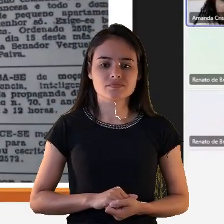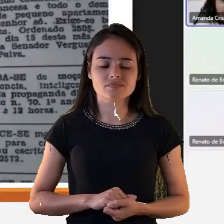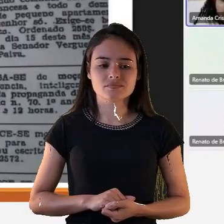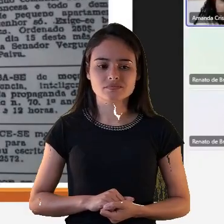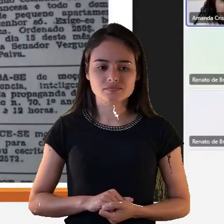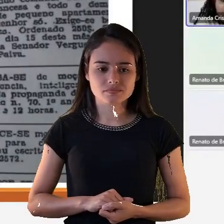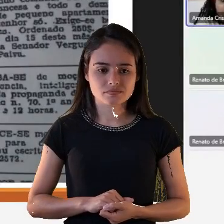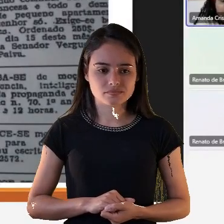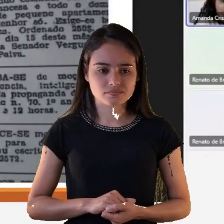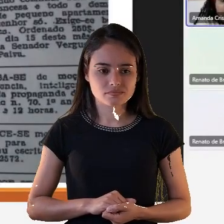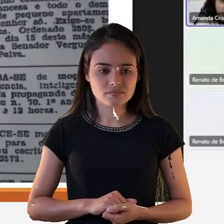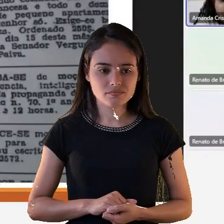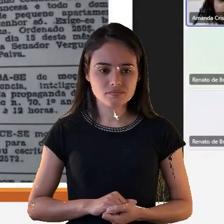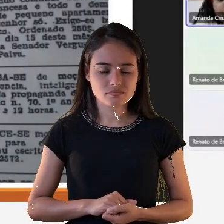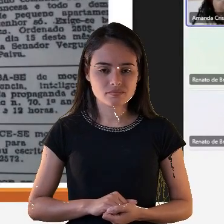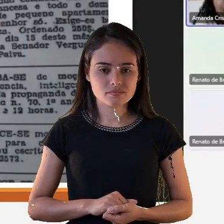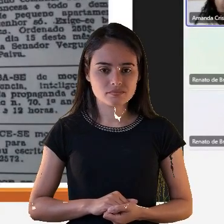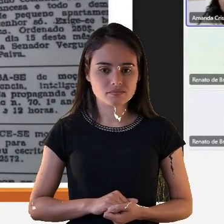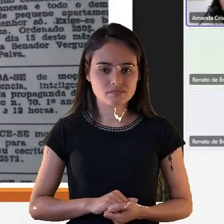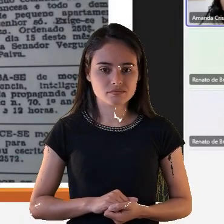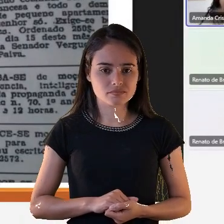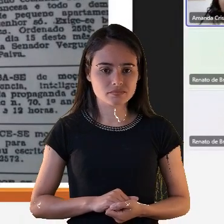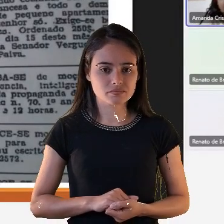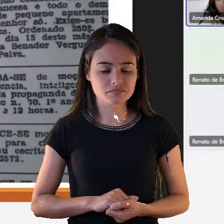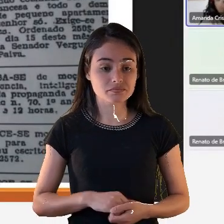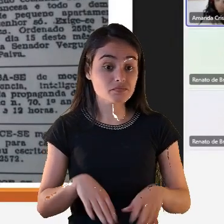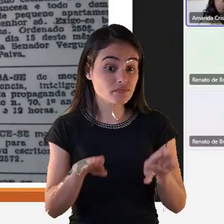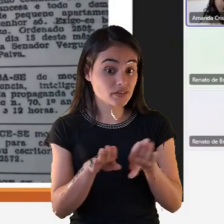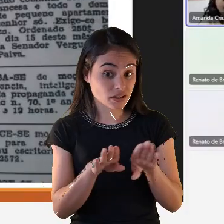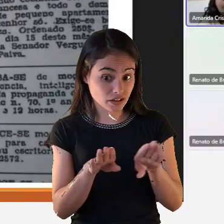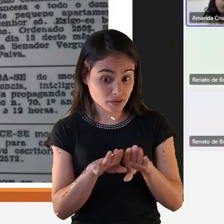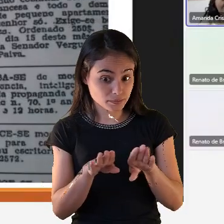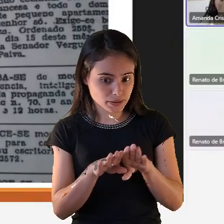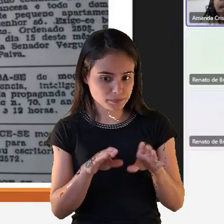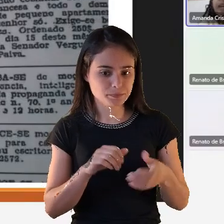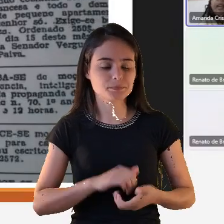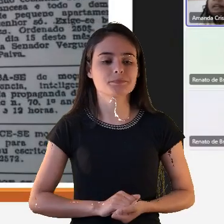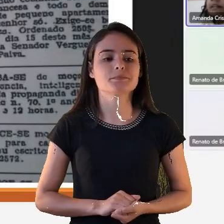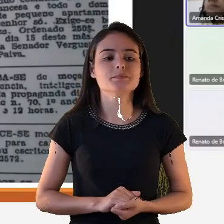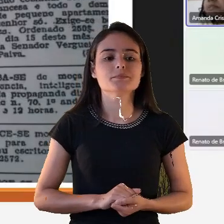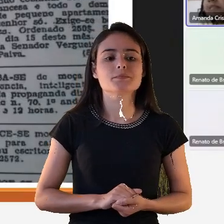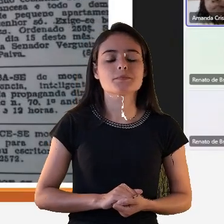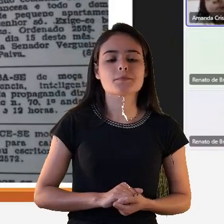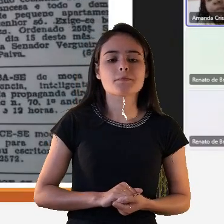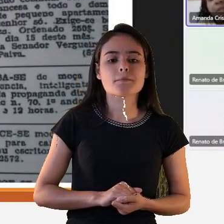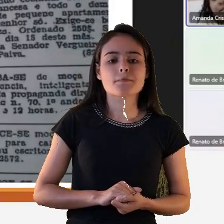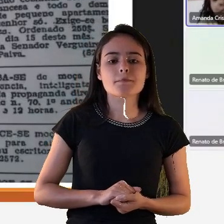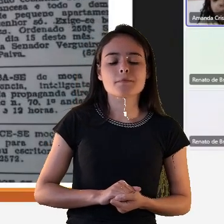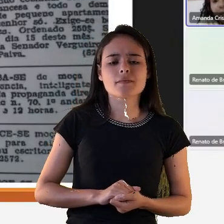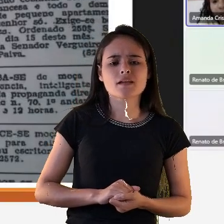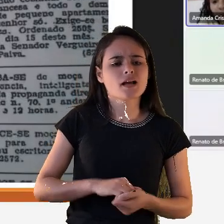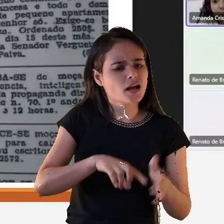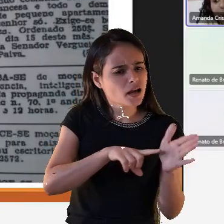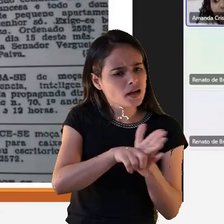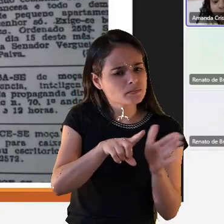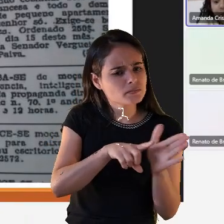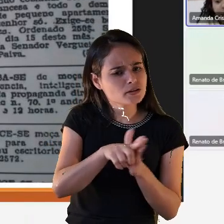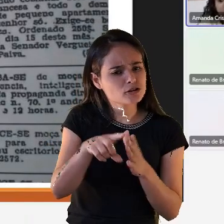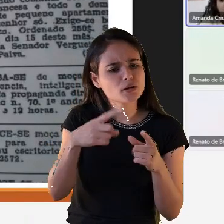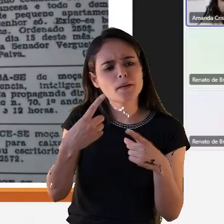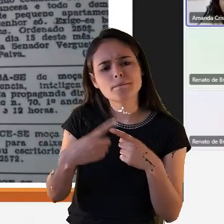E aí a gente tem uma discussão que a gente sempre faz, que é, né? Por que que, sendo a população negra